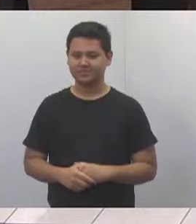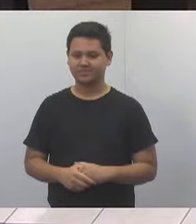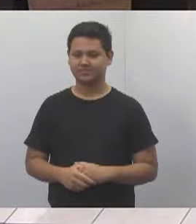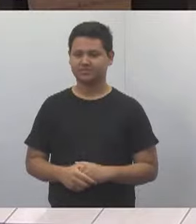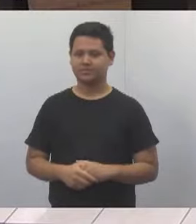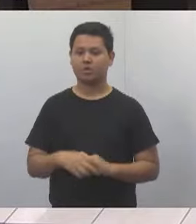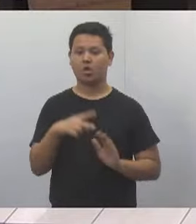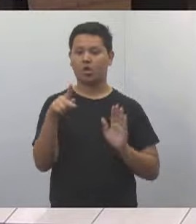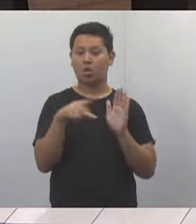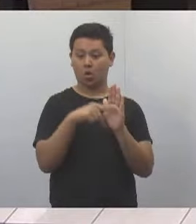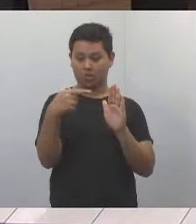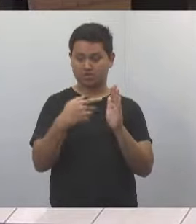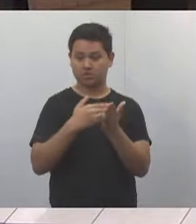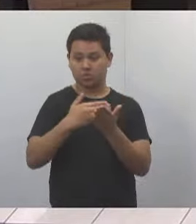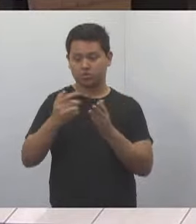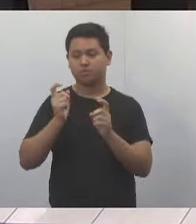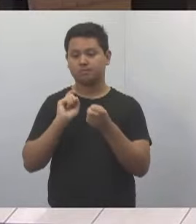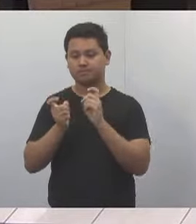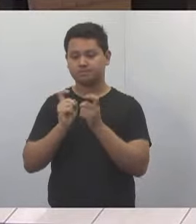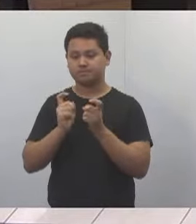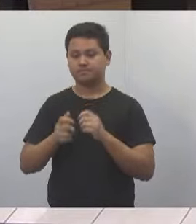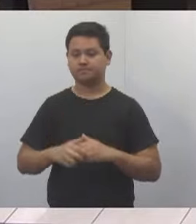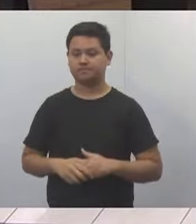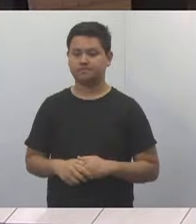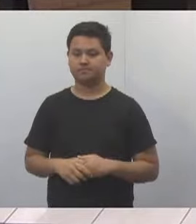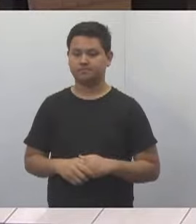O projeto continua em discussão.